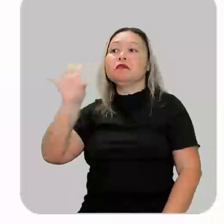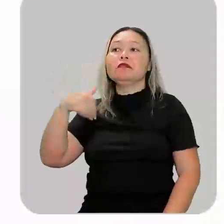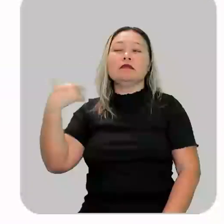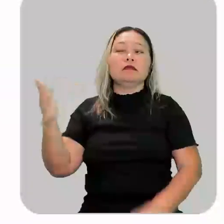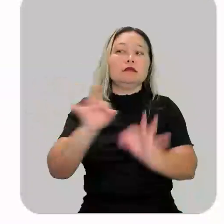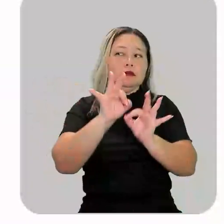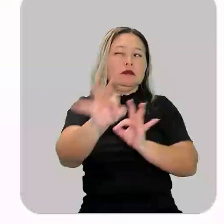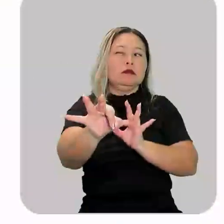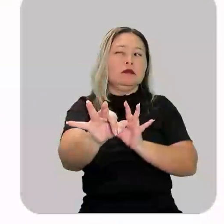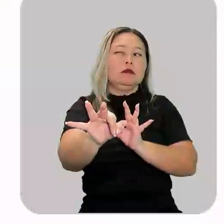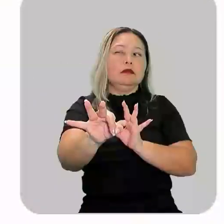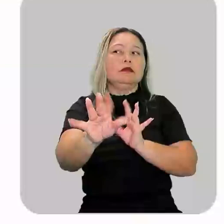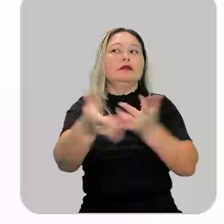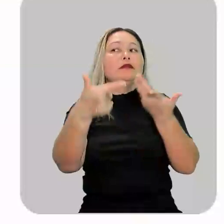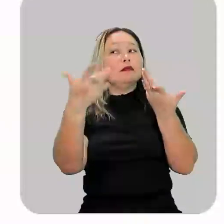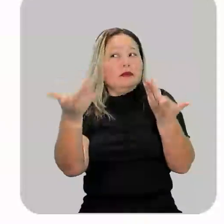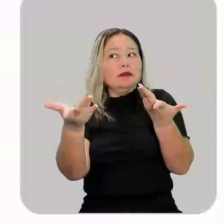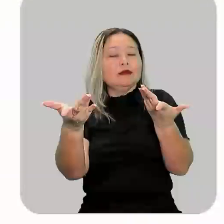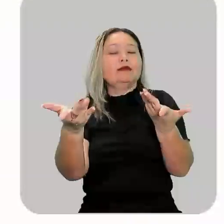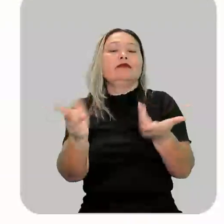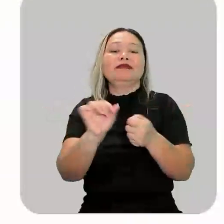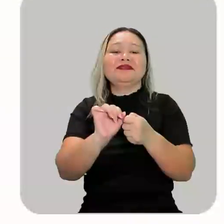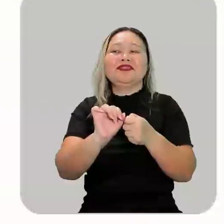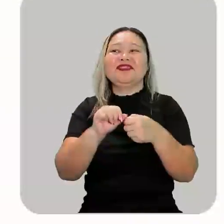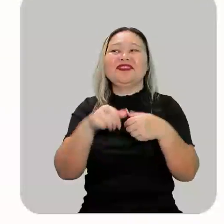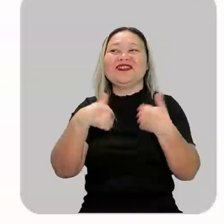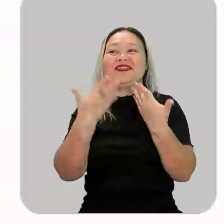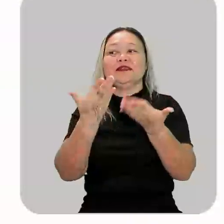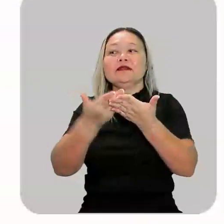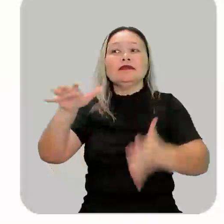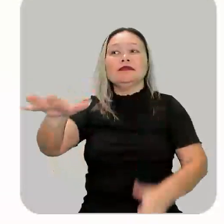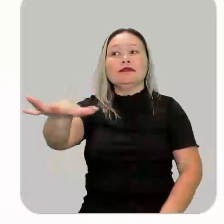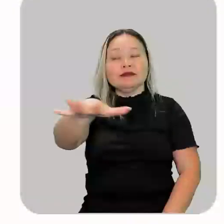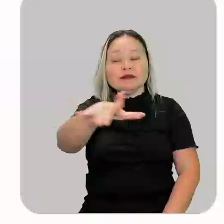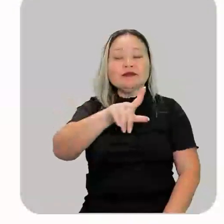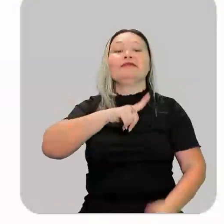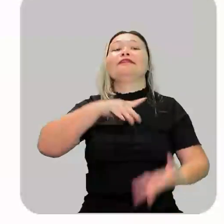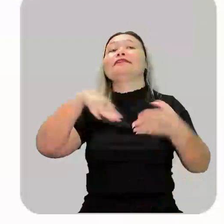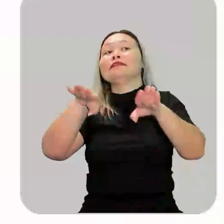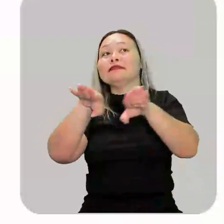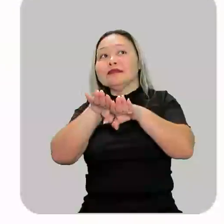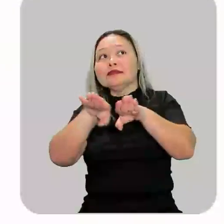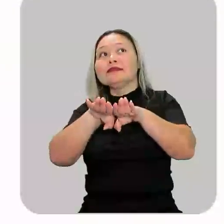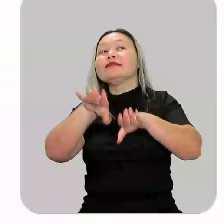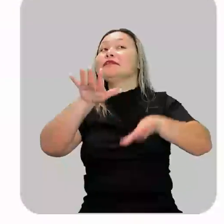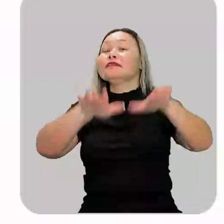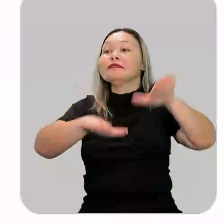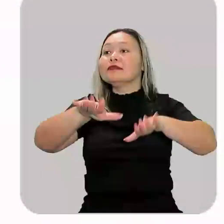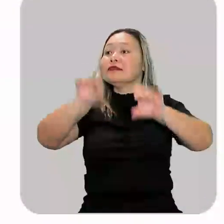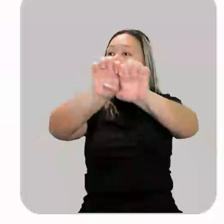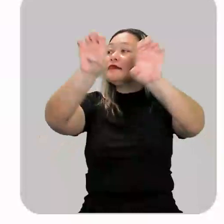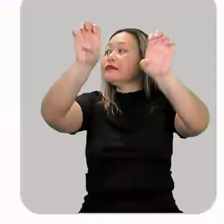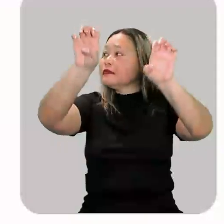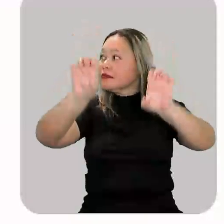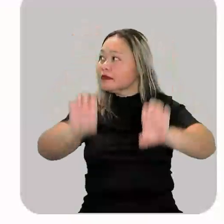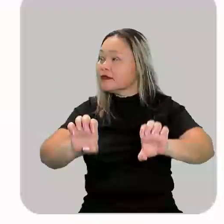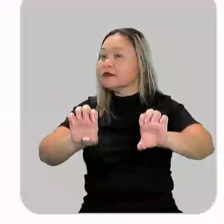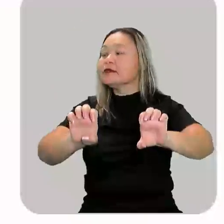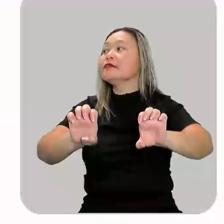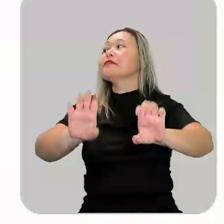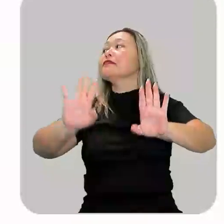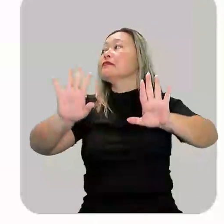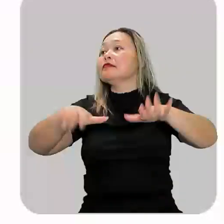estuda as medidas? Com certeza. Então estuda os espaços. Também. E as estruturas,